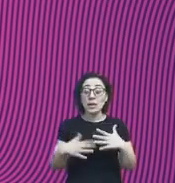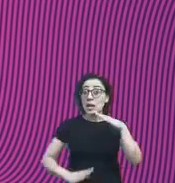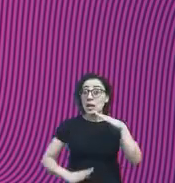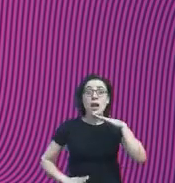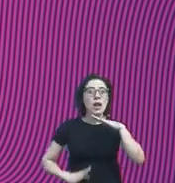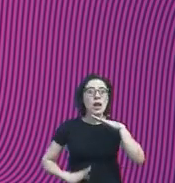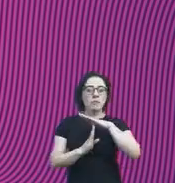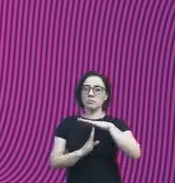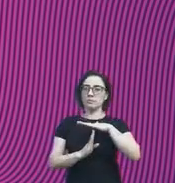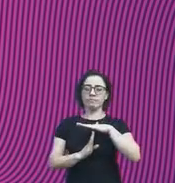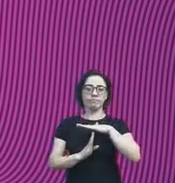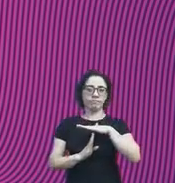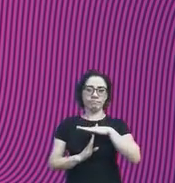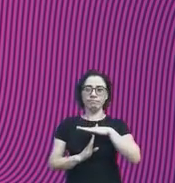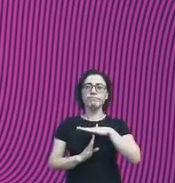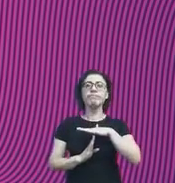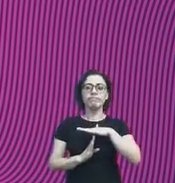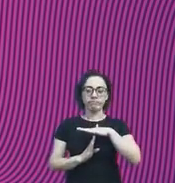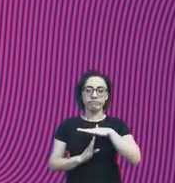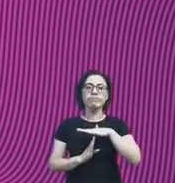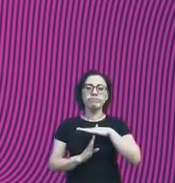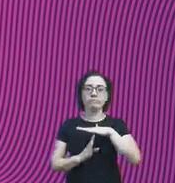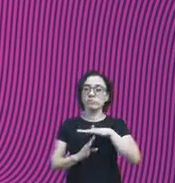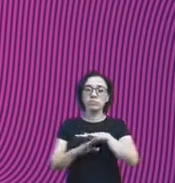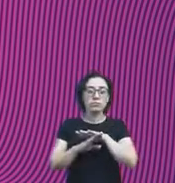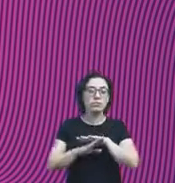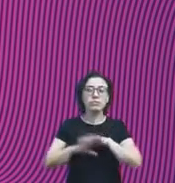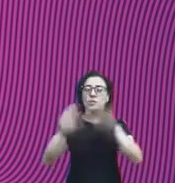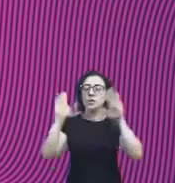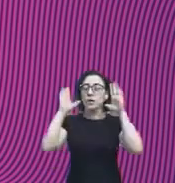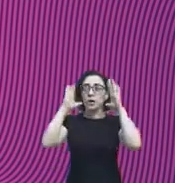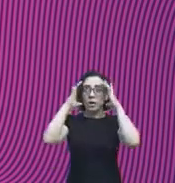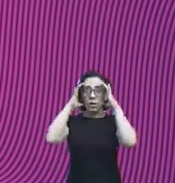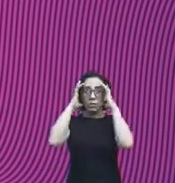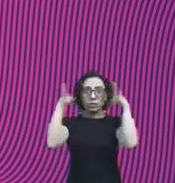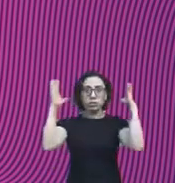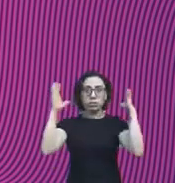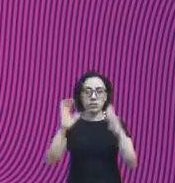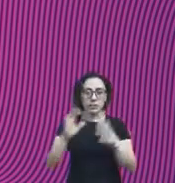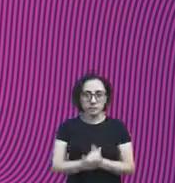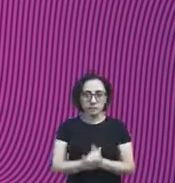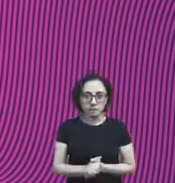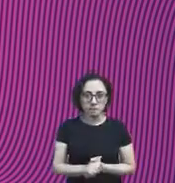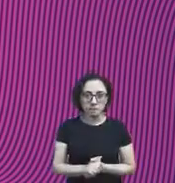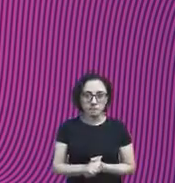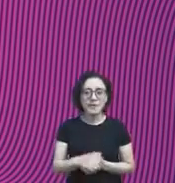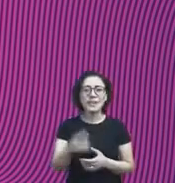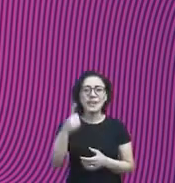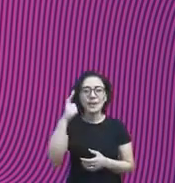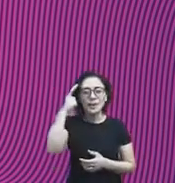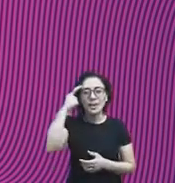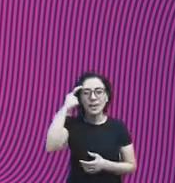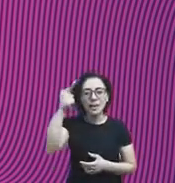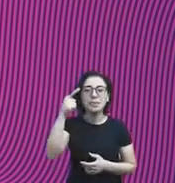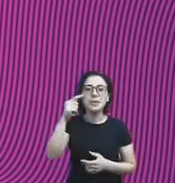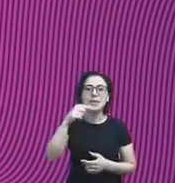esgotamento, ele me lembra muito a figura daquelas bonequinhas russas, das matrióscas.